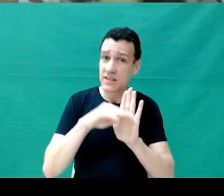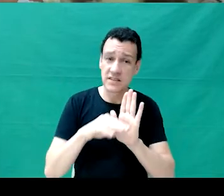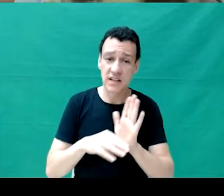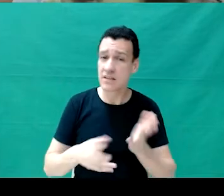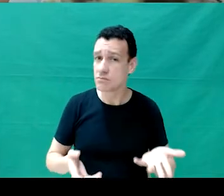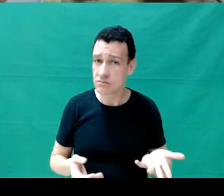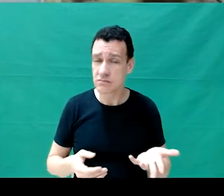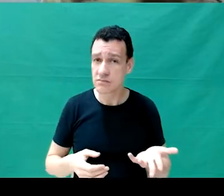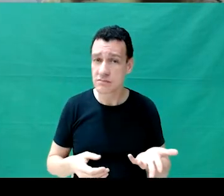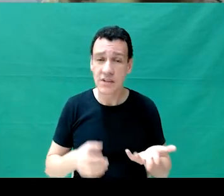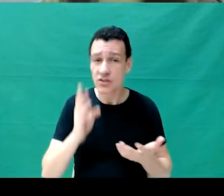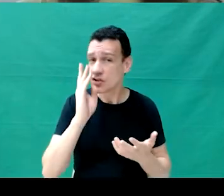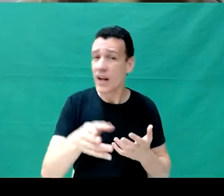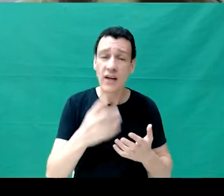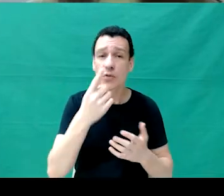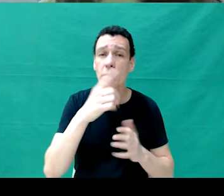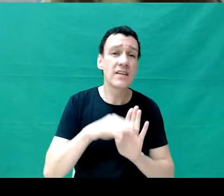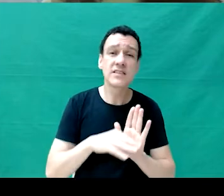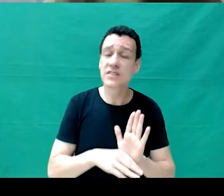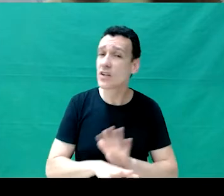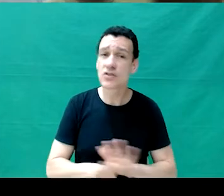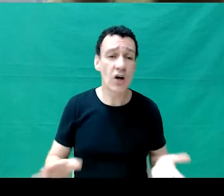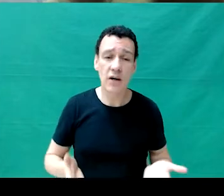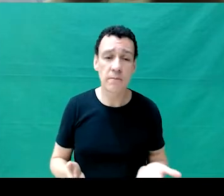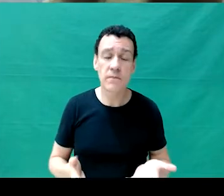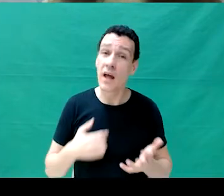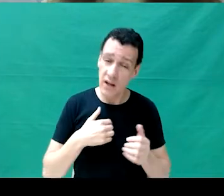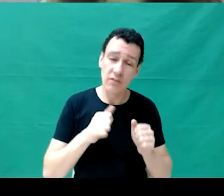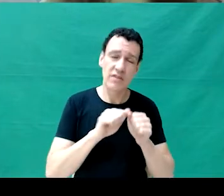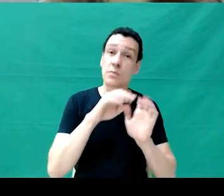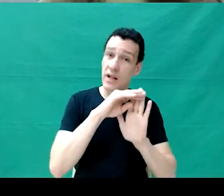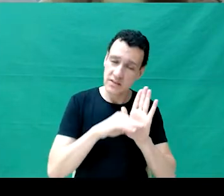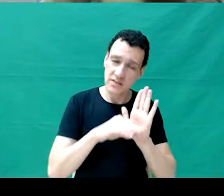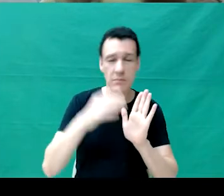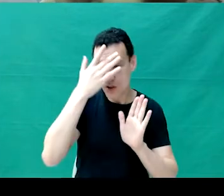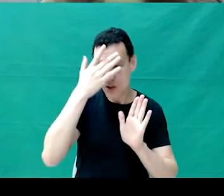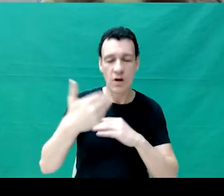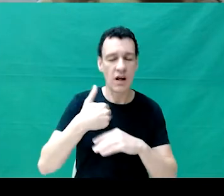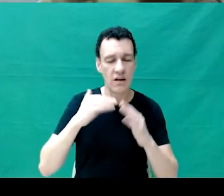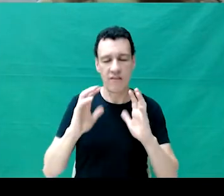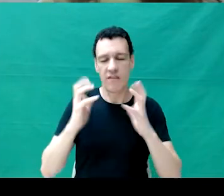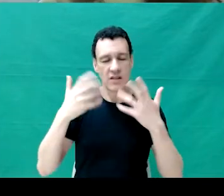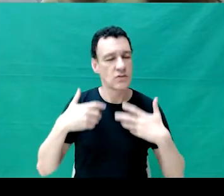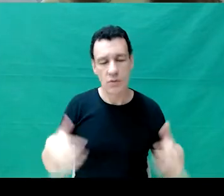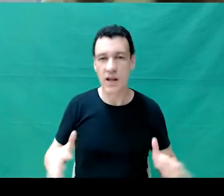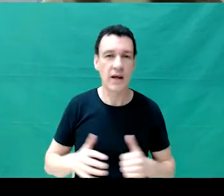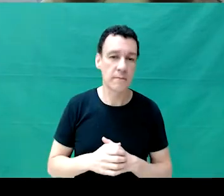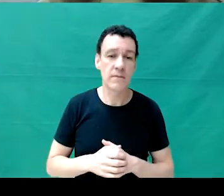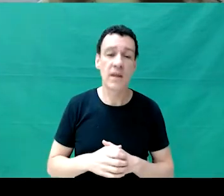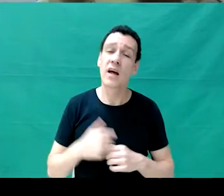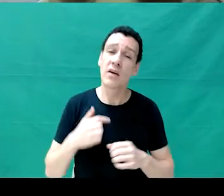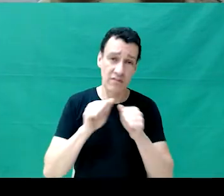uma lista de pessoas que não podem entrar na minha festa. Eu vou fazer uma lista de pessoas que eu quero cortar